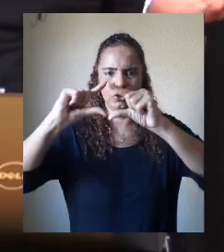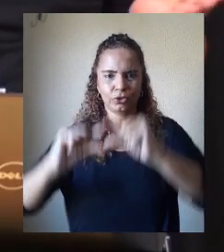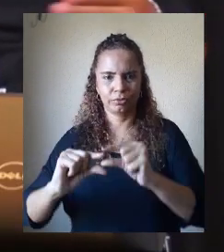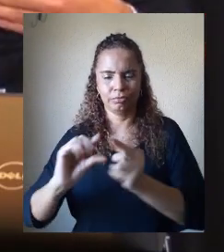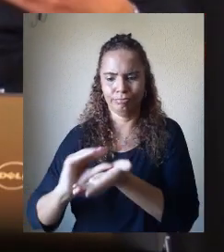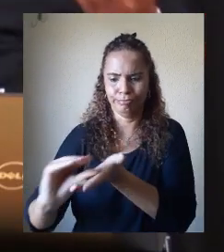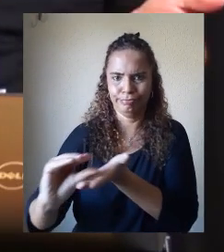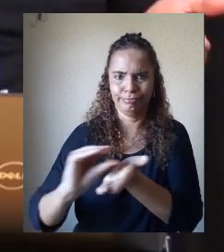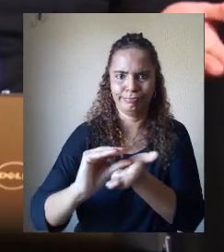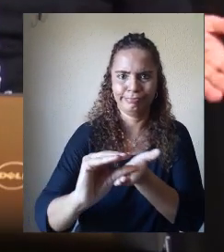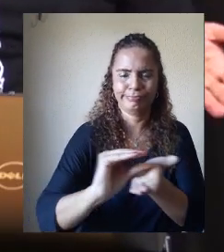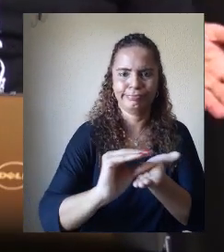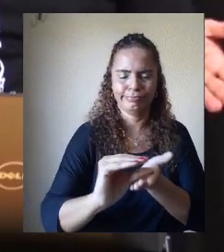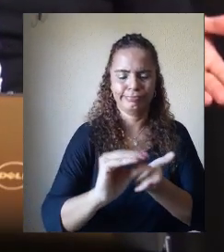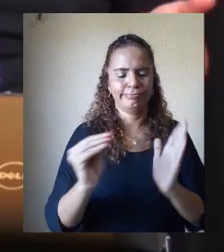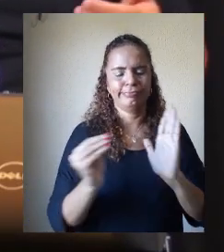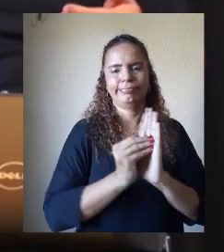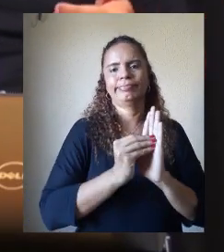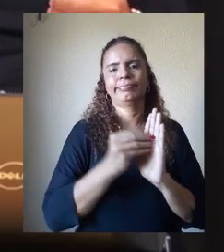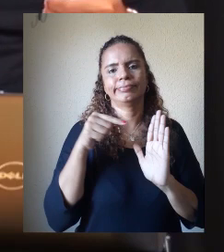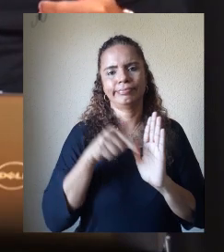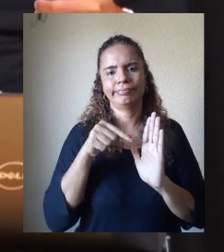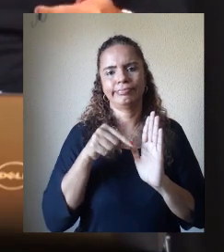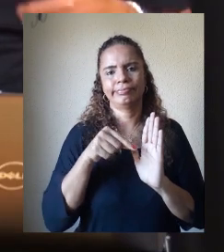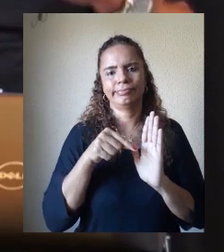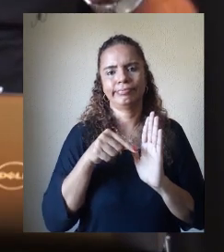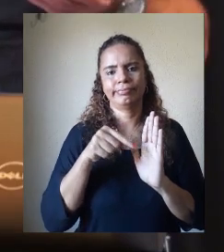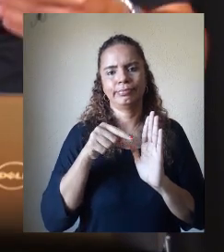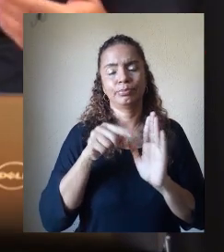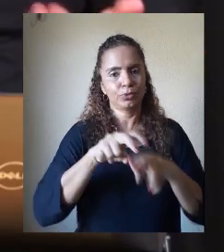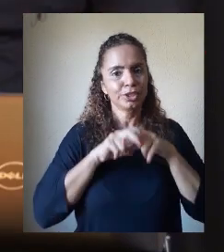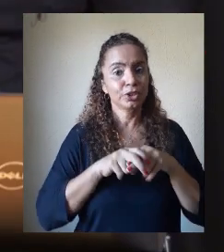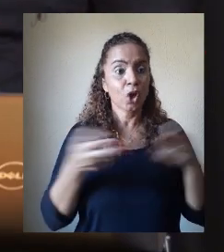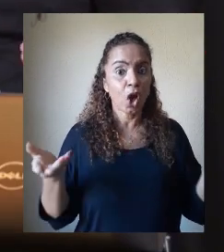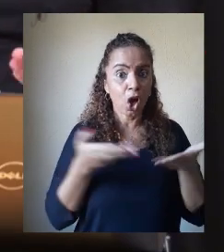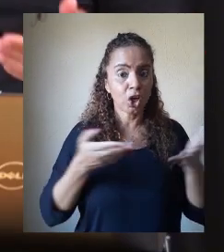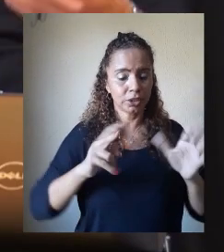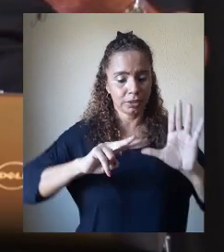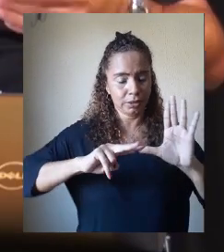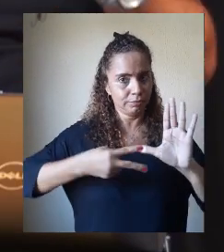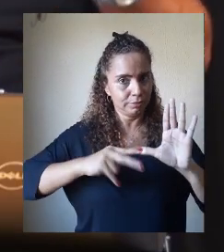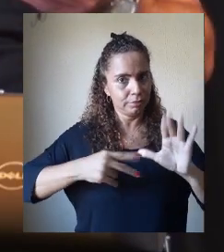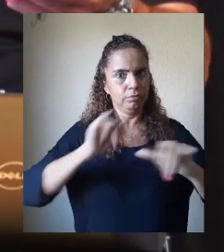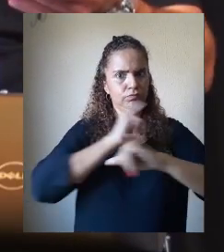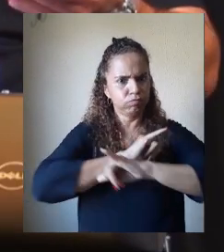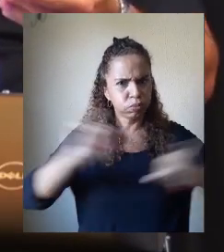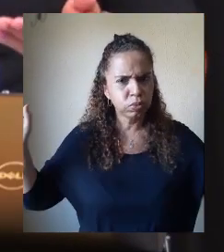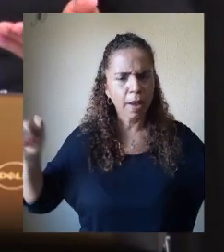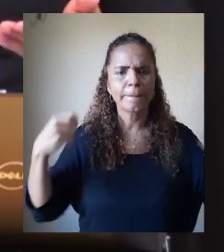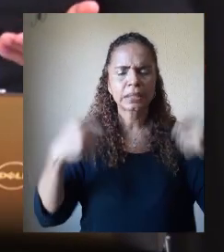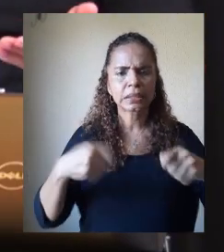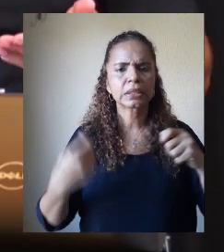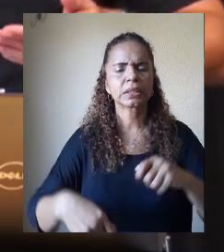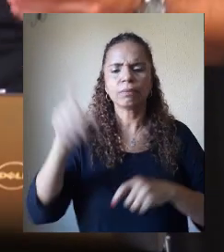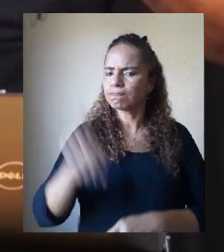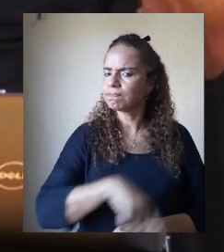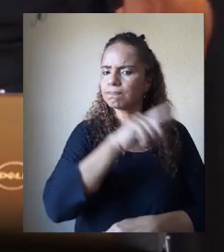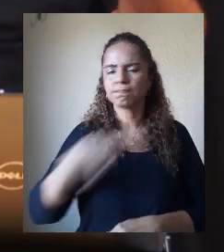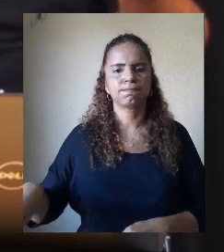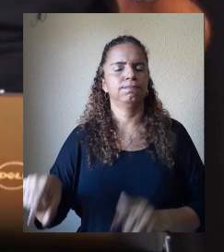20 bilhões desde que a emenda foi implantada. Então, a campanha que a gente faz hoje no sindicato é de revogação da emenda